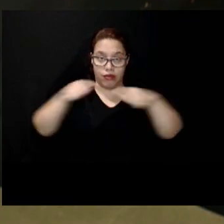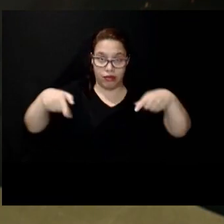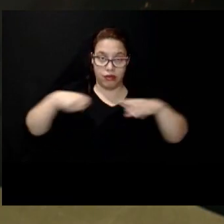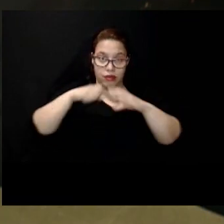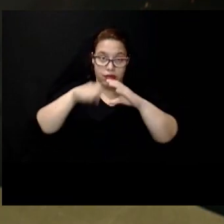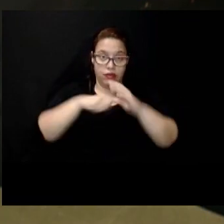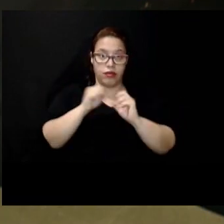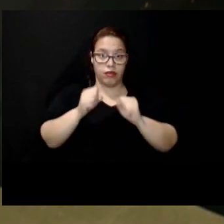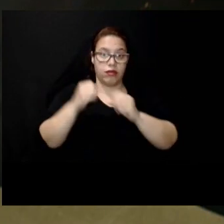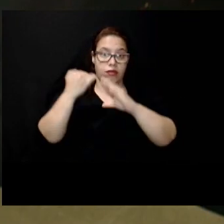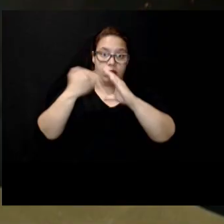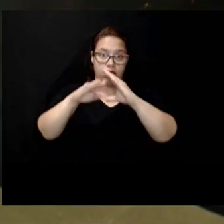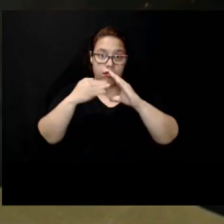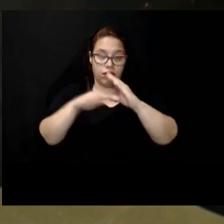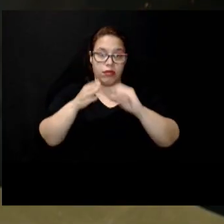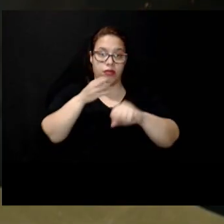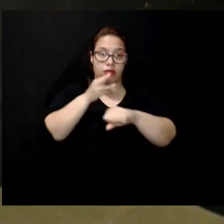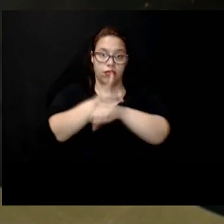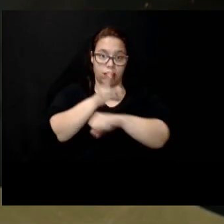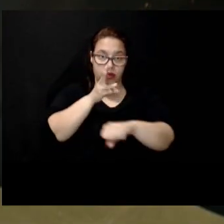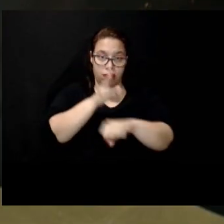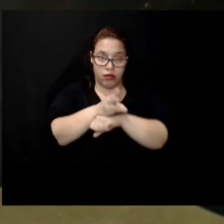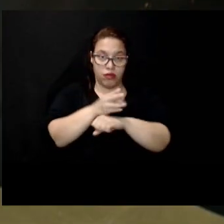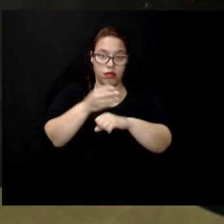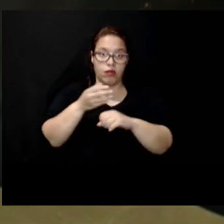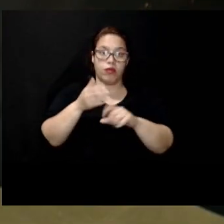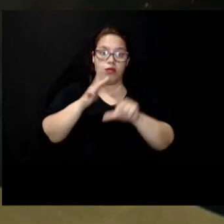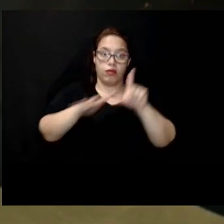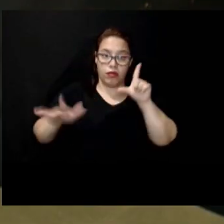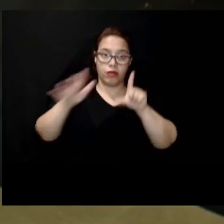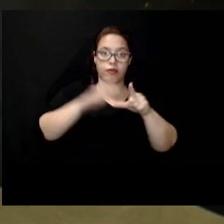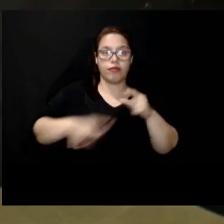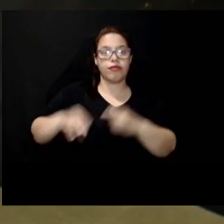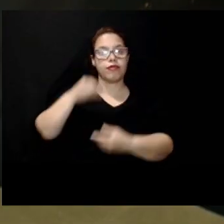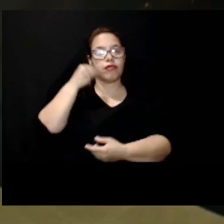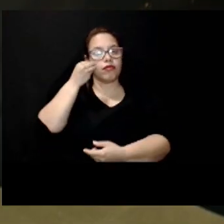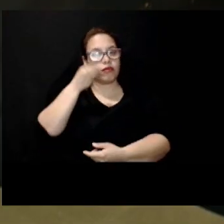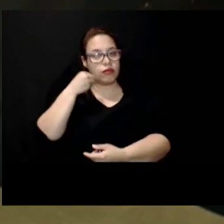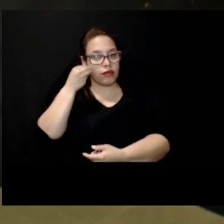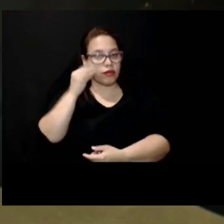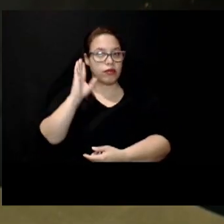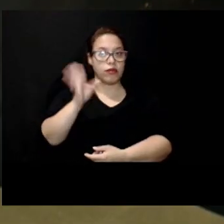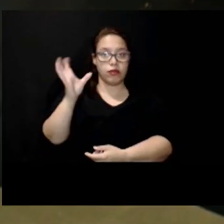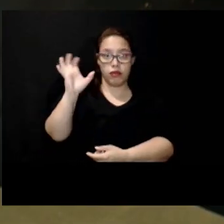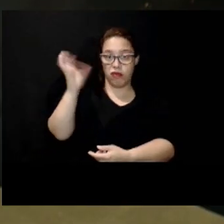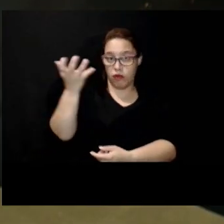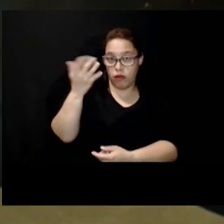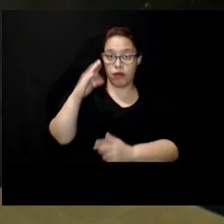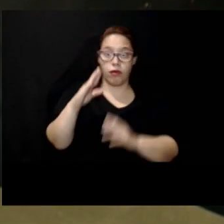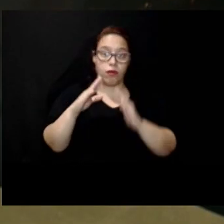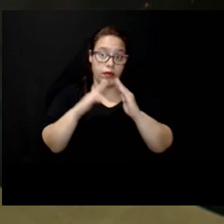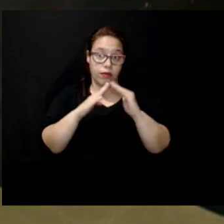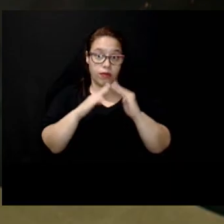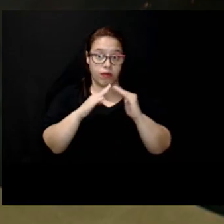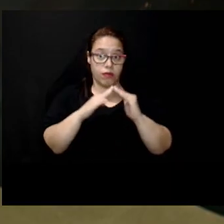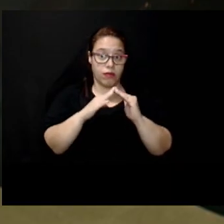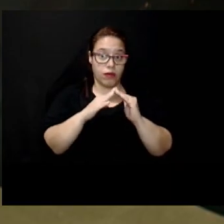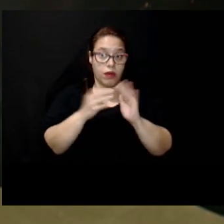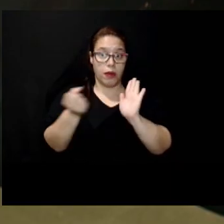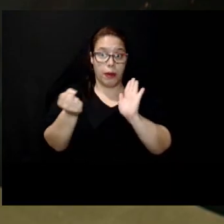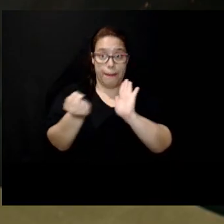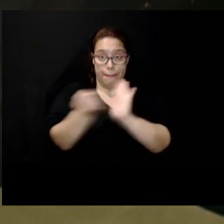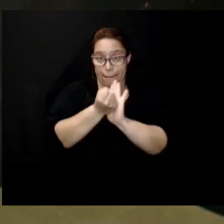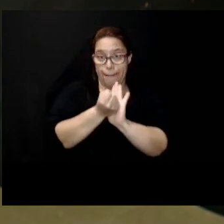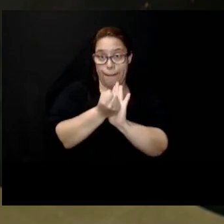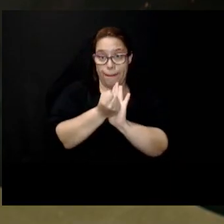a sua mensagem, compartilhar com a gente a sua experiência. Já aconteceu alguma coisa aí na sua casa que deixou marcas,